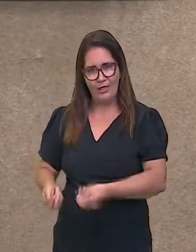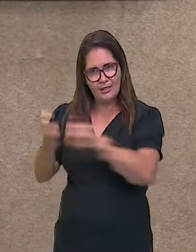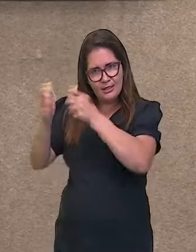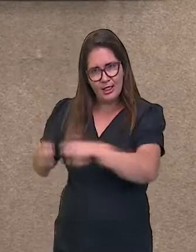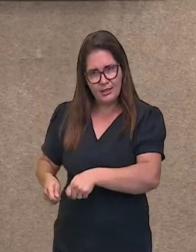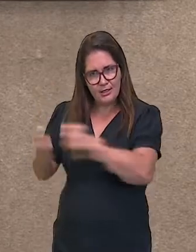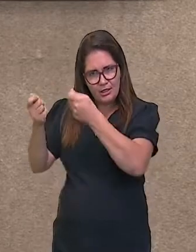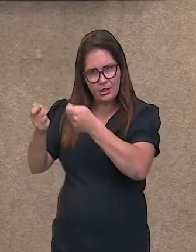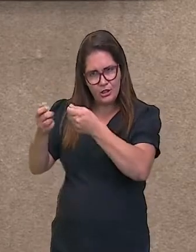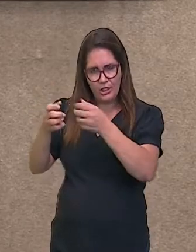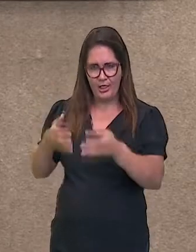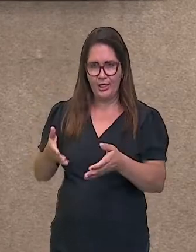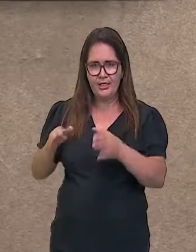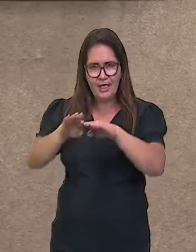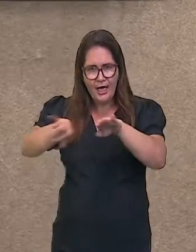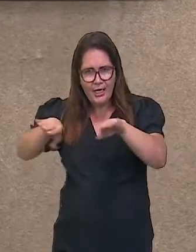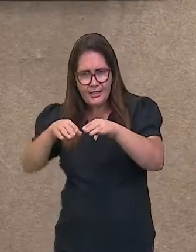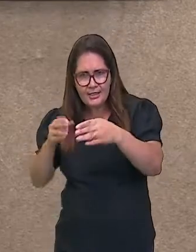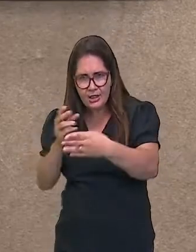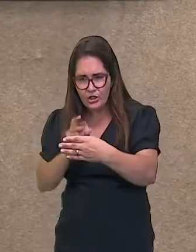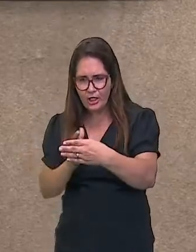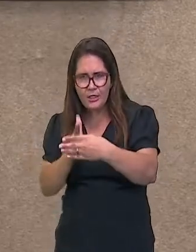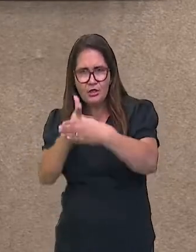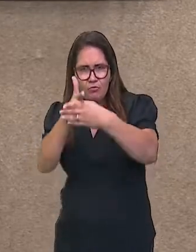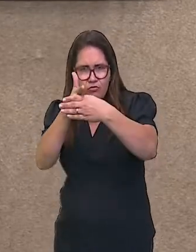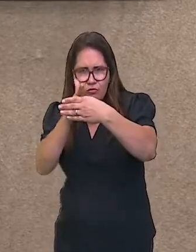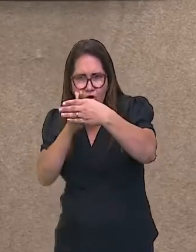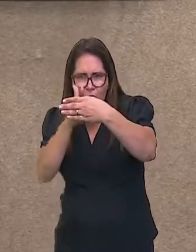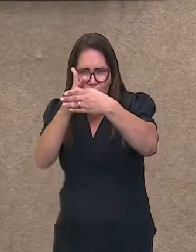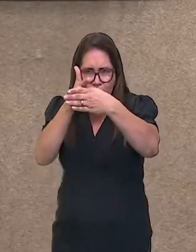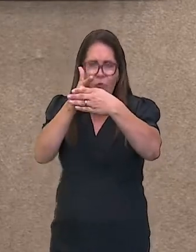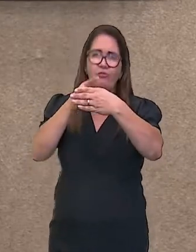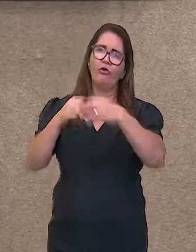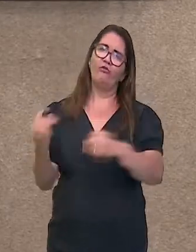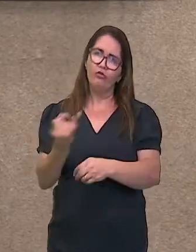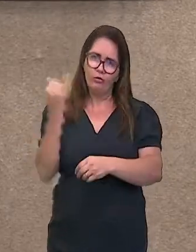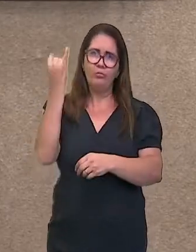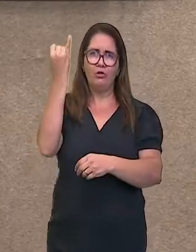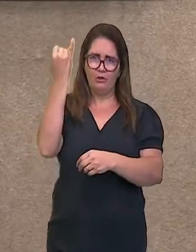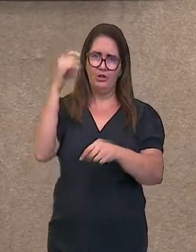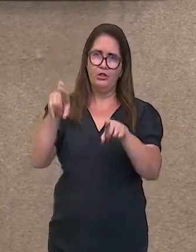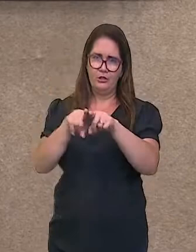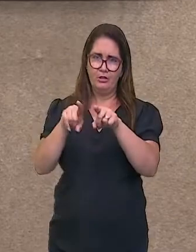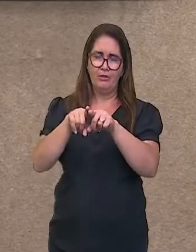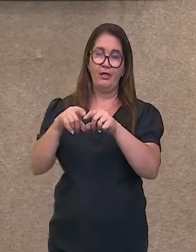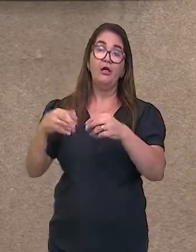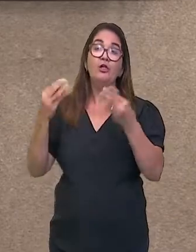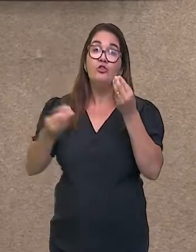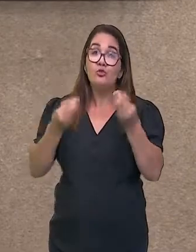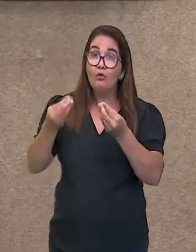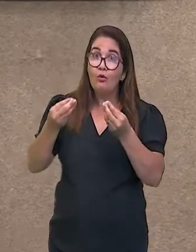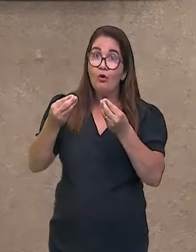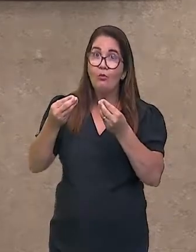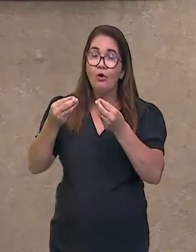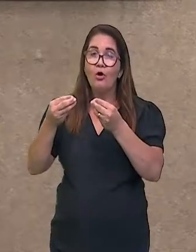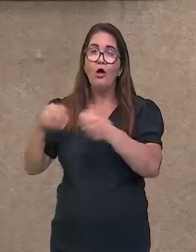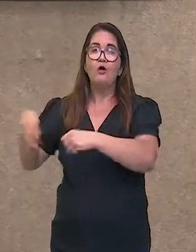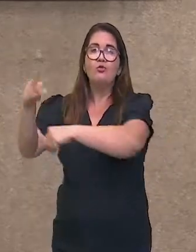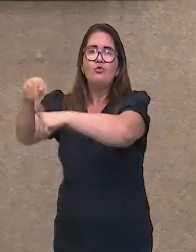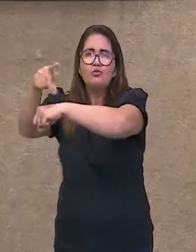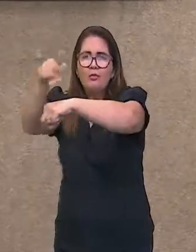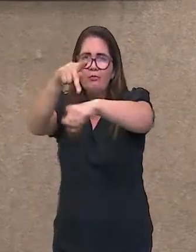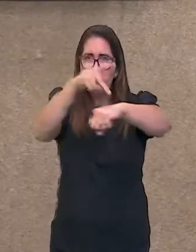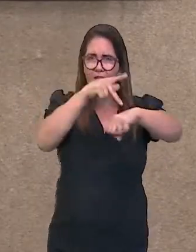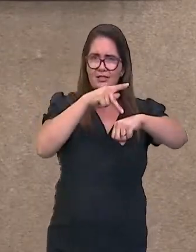Europa, as quais fizeram diferentes nações entrar em choque. O